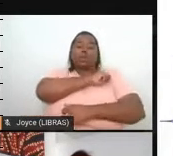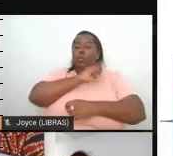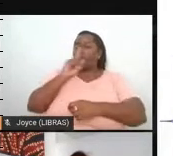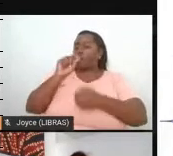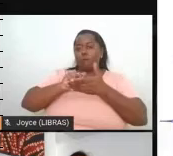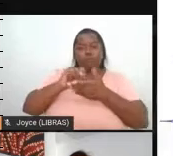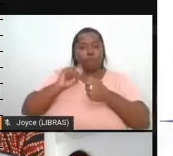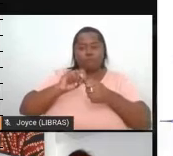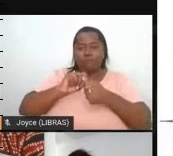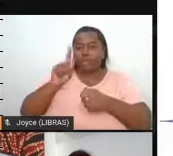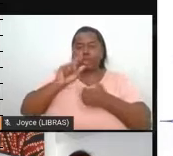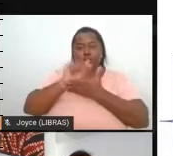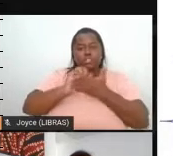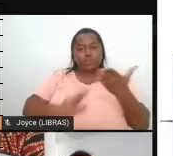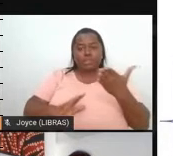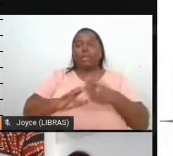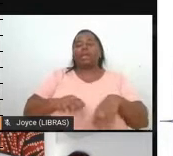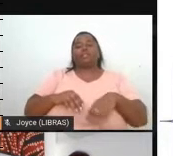né? Então, eu consigo